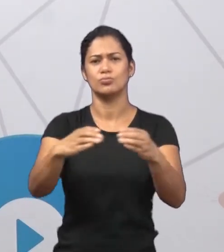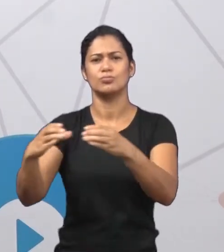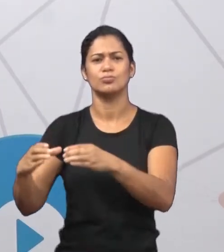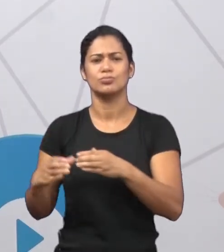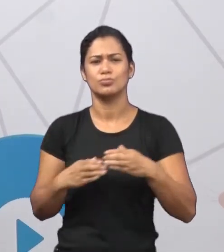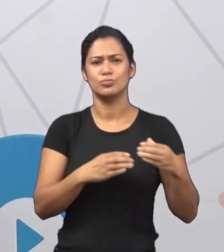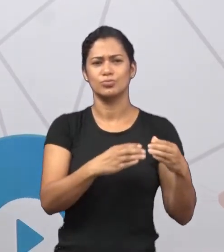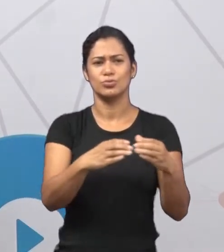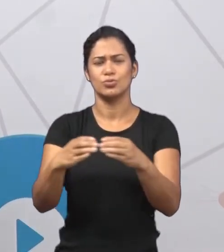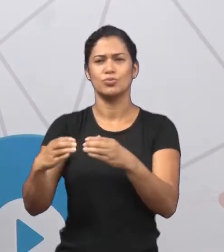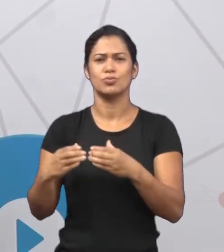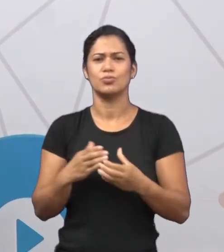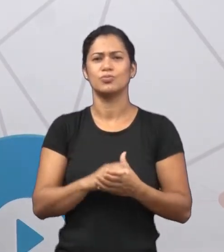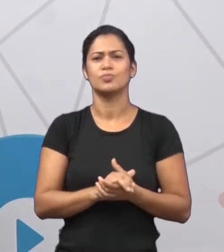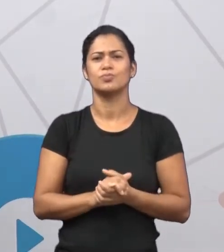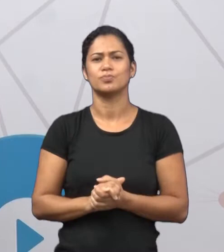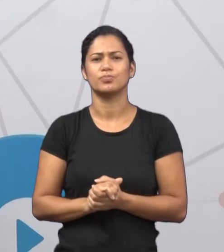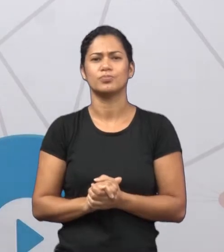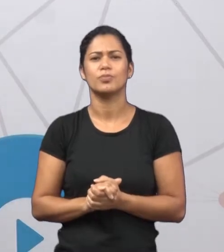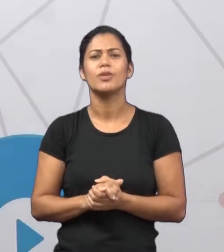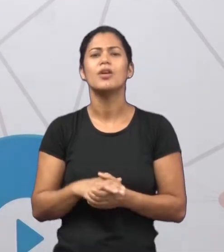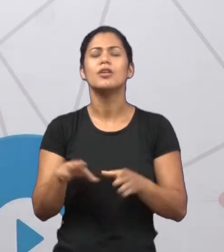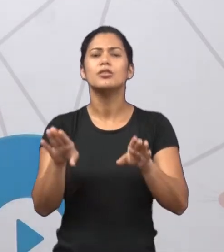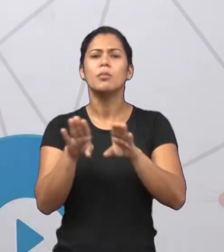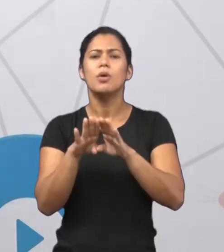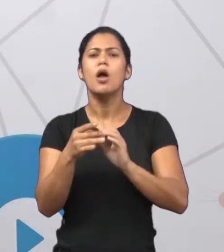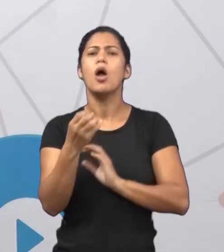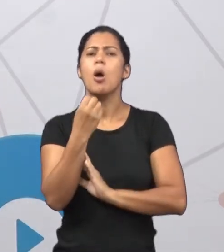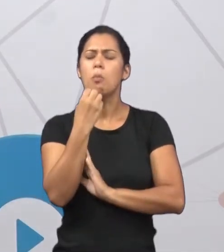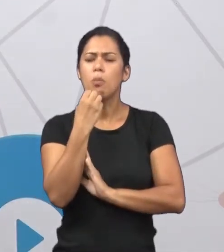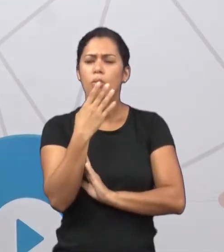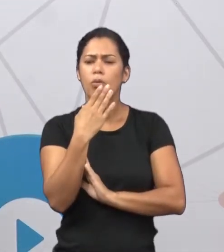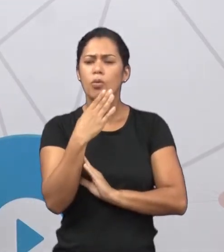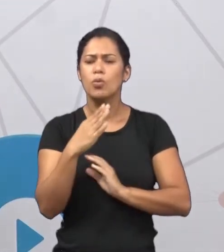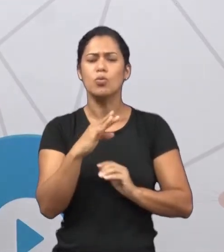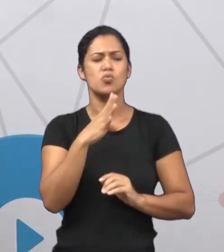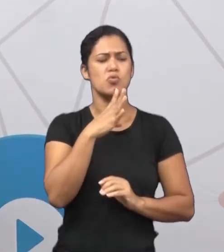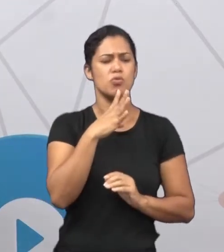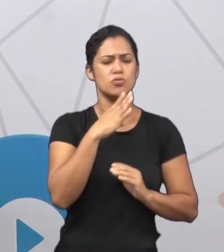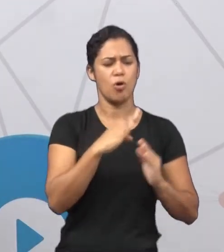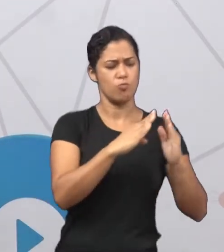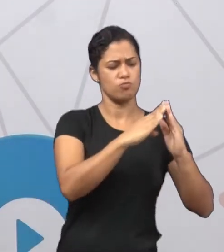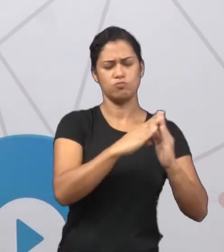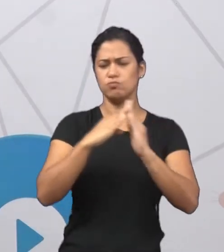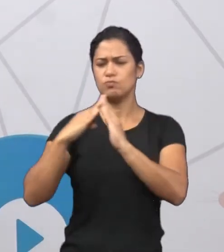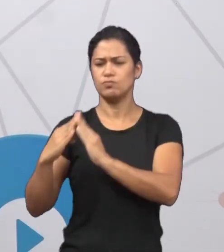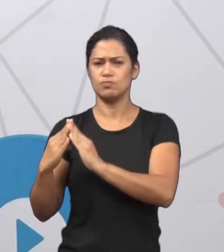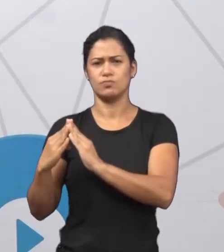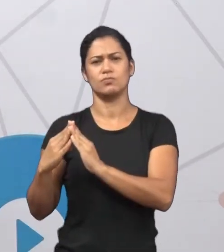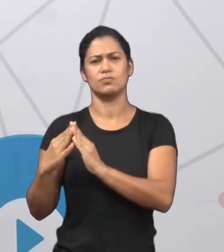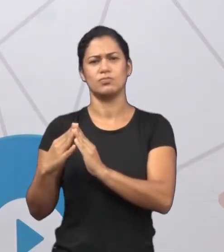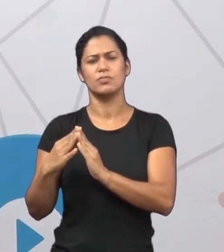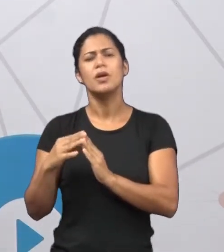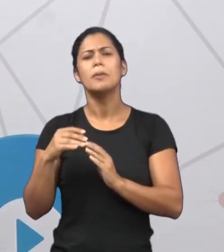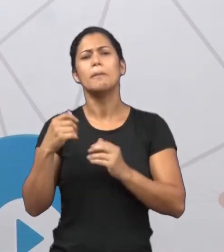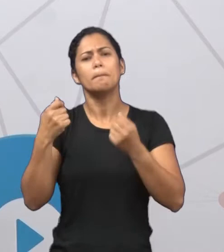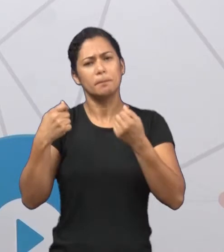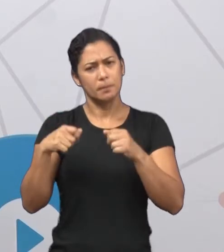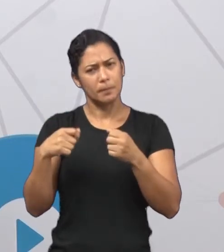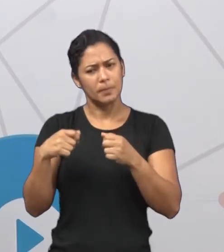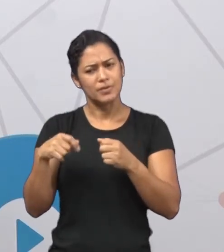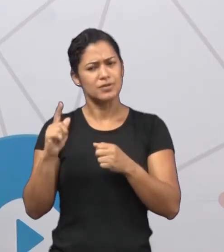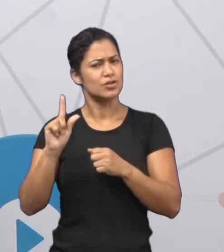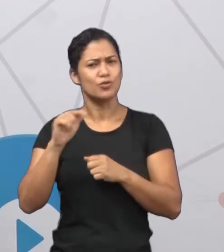rua, saber quem são os seus vizinhos também. É muito interessante, porque vai que você passe por alguma situação que você precise